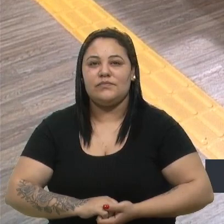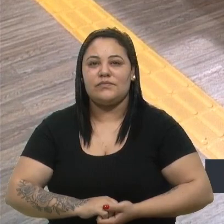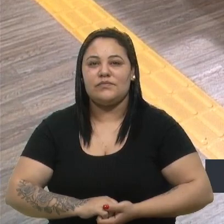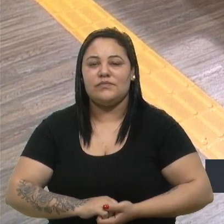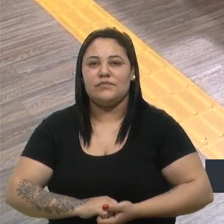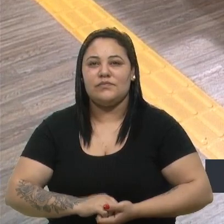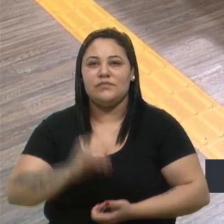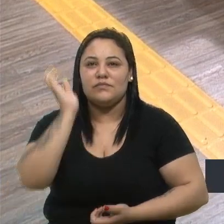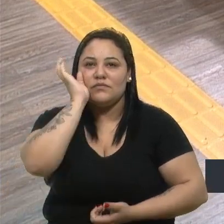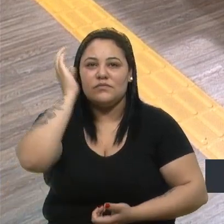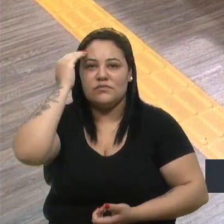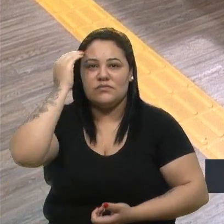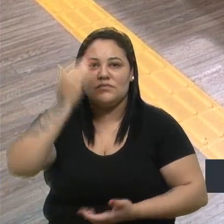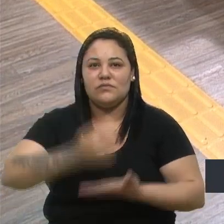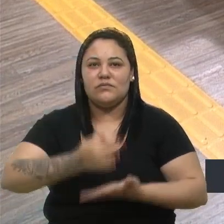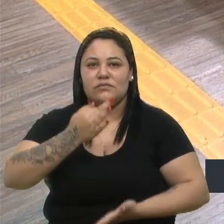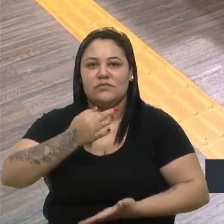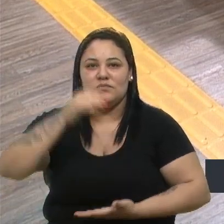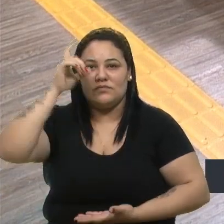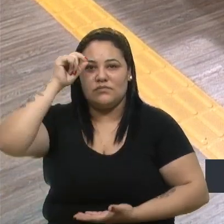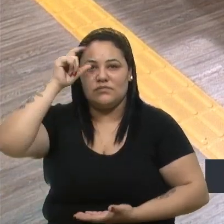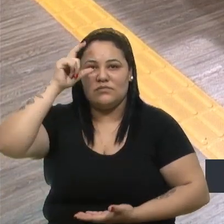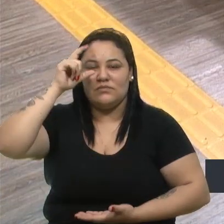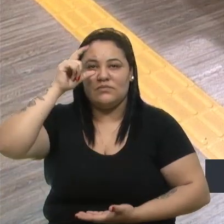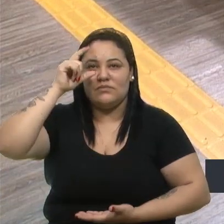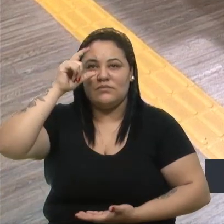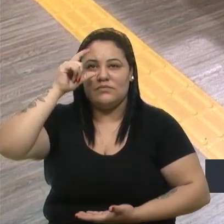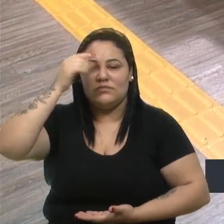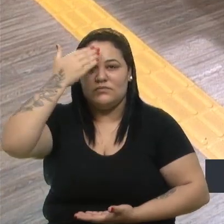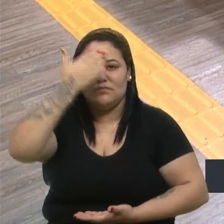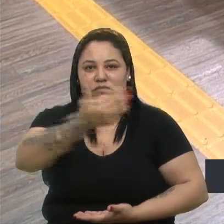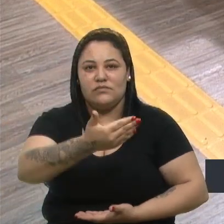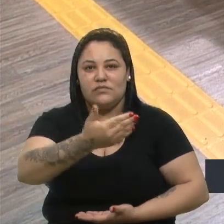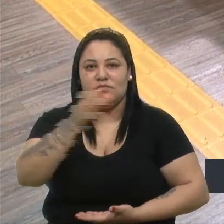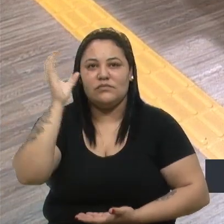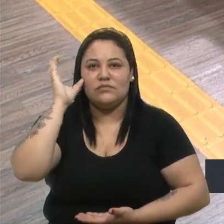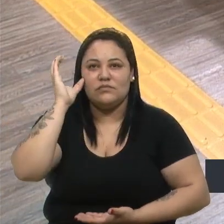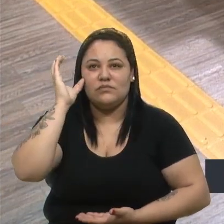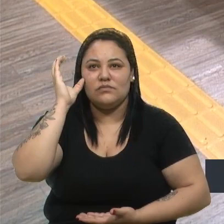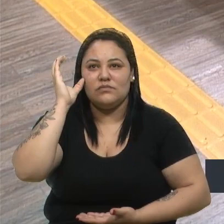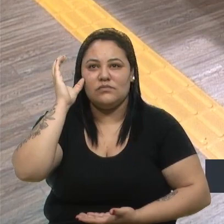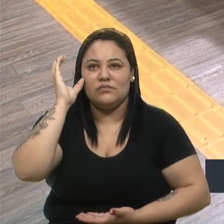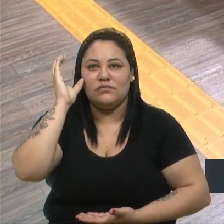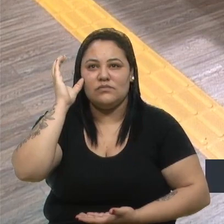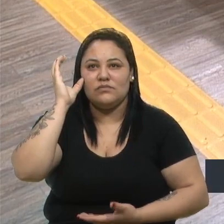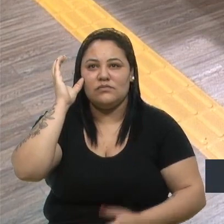Felipe Gramemeyer ausente. Scalco. Agradece. Cadore.